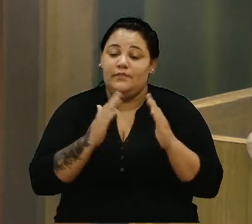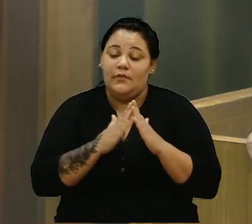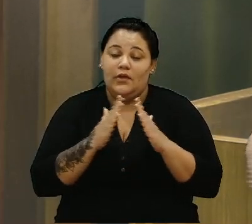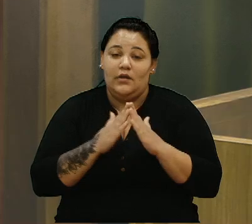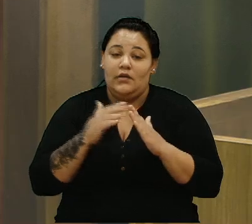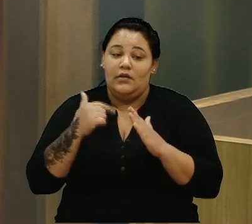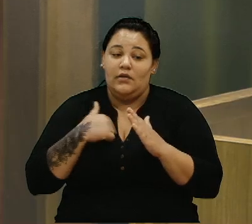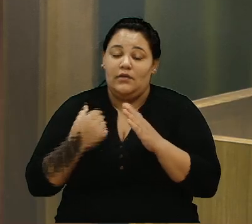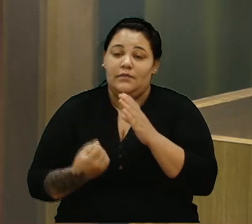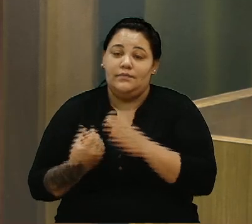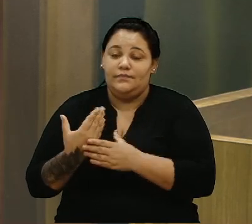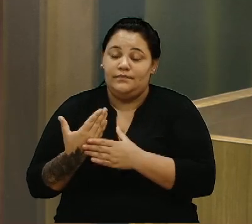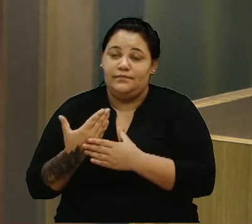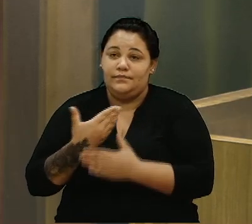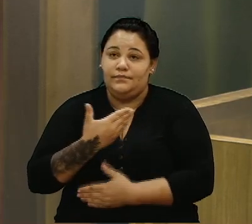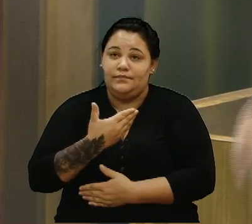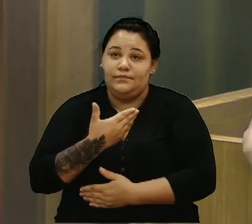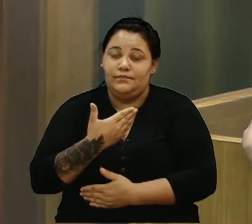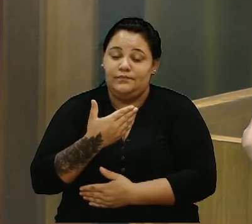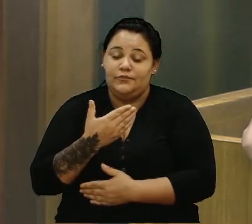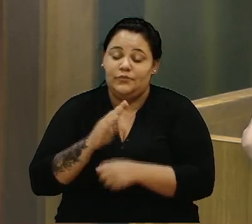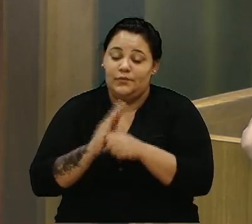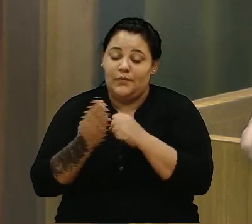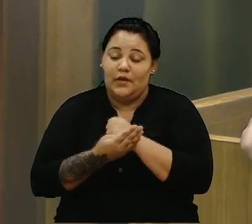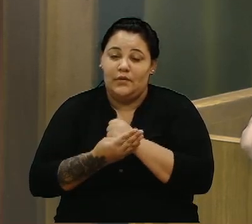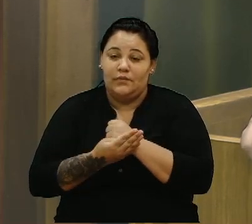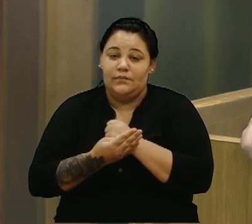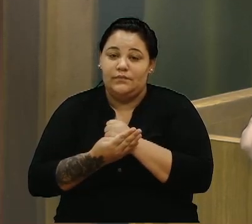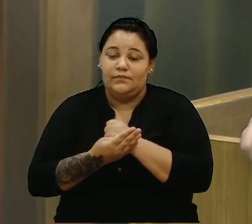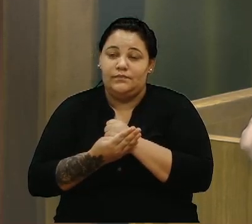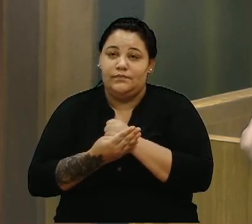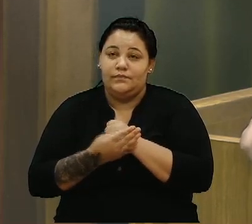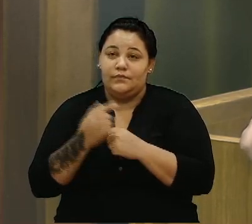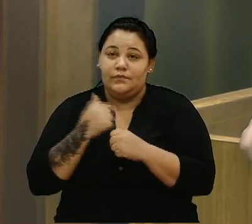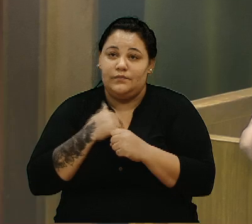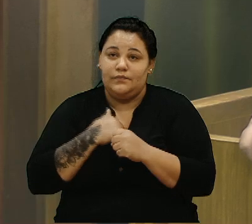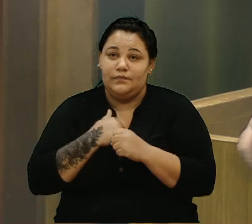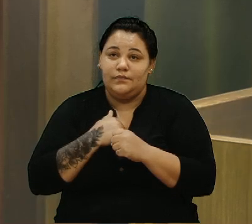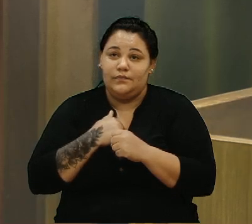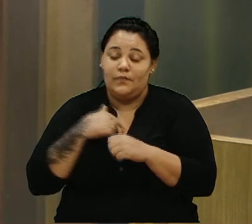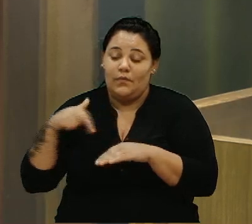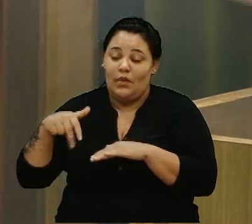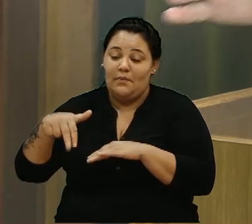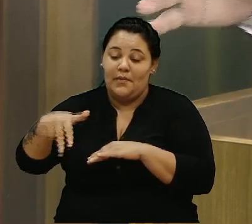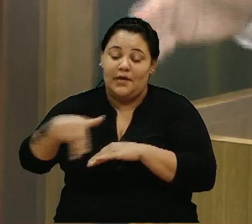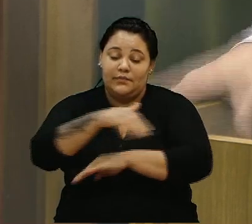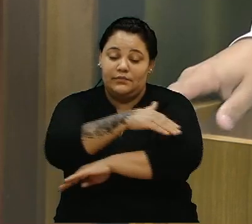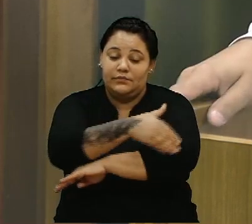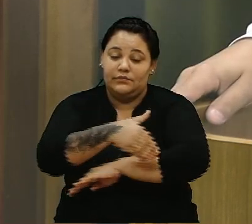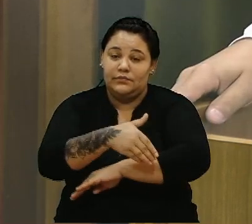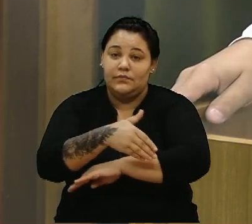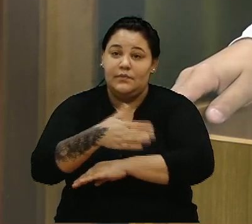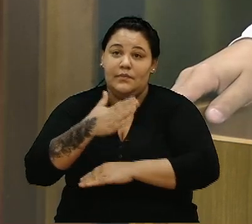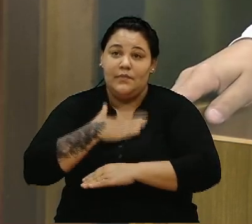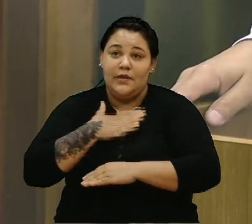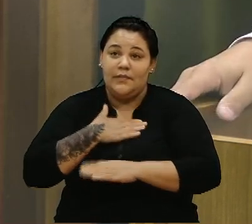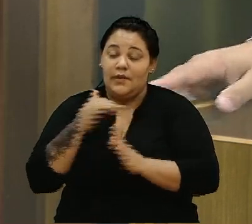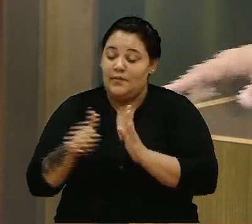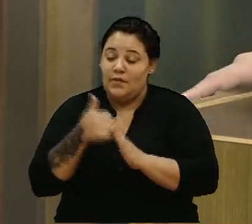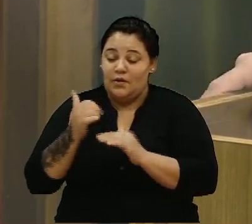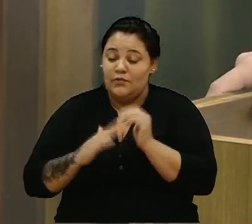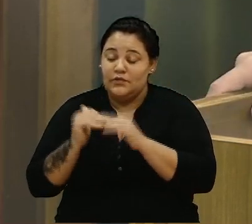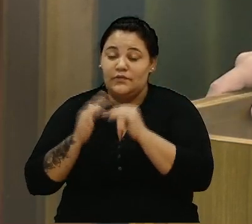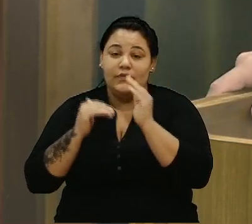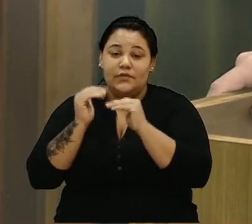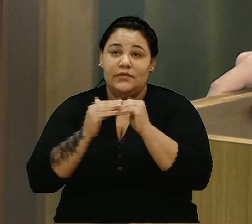Planalto, estudei no Melvin, que é pertinho da minha casa, e a pé, 2 quadras. Isso foi fundamental para o meu desenvolvimento. No